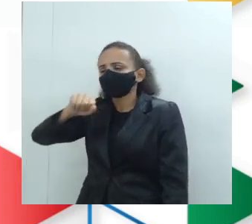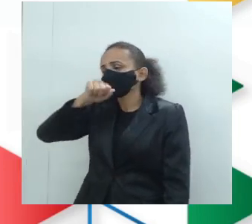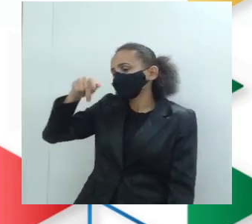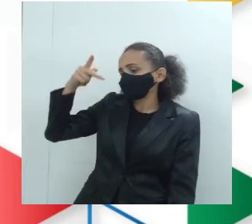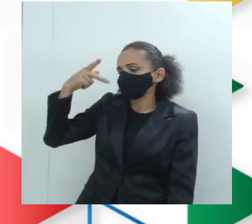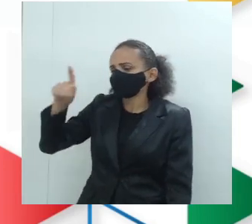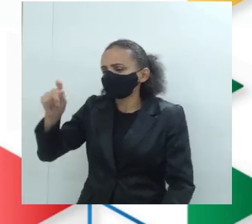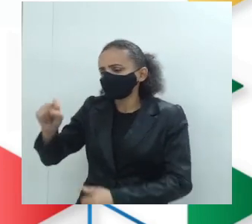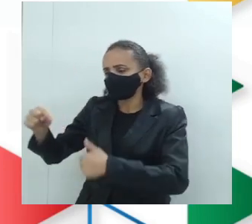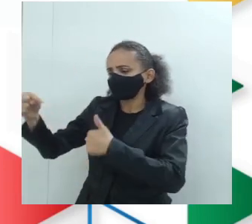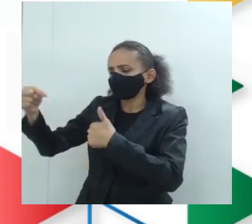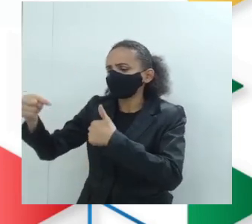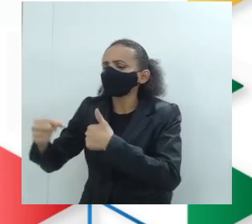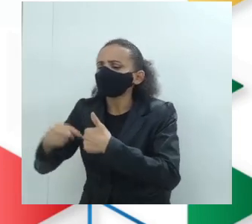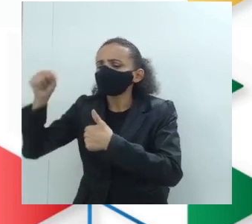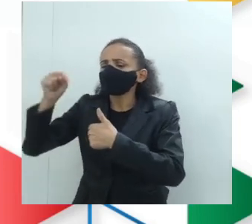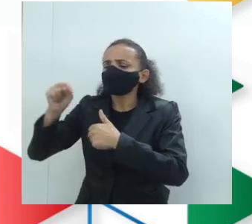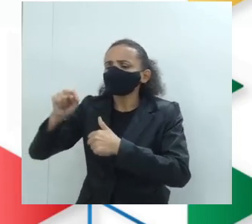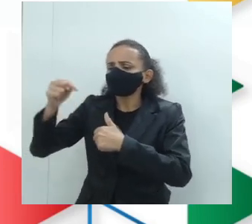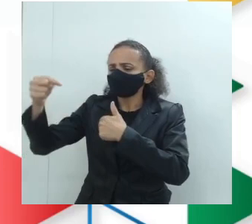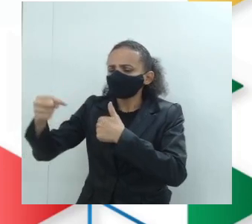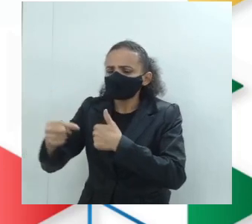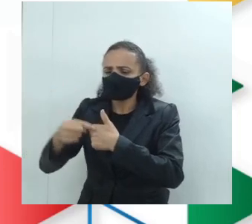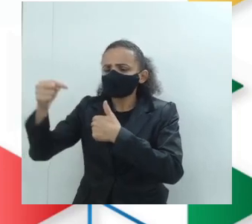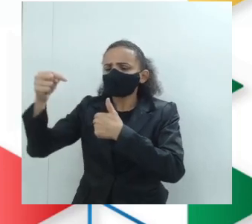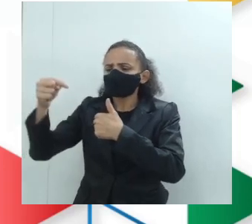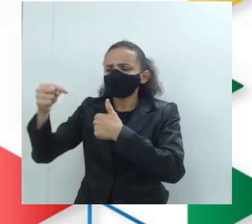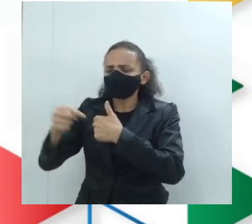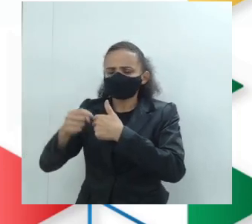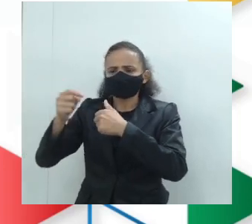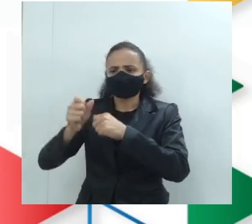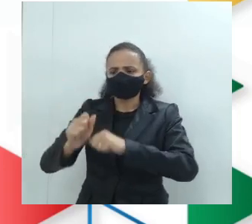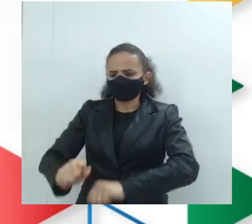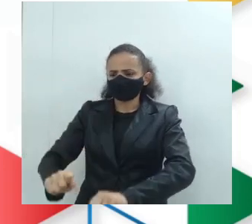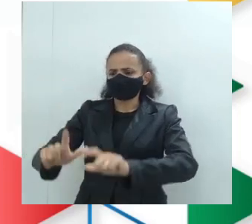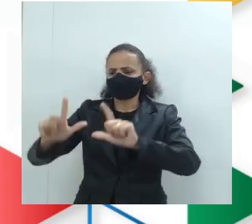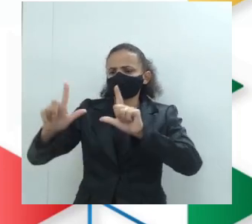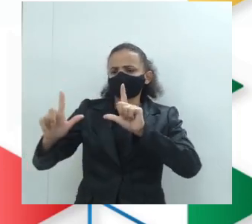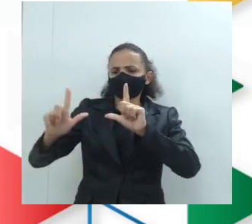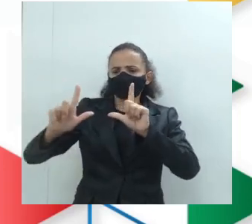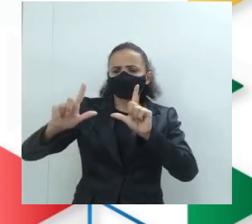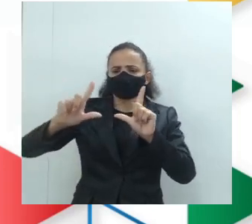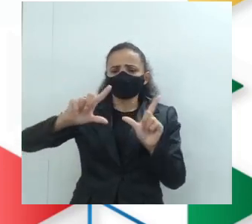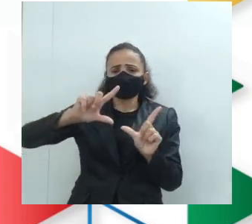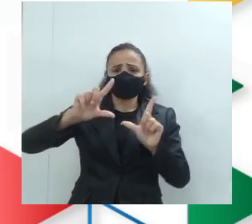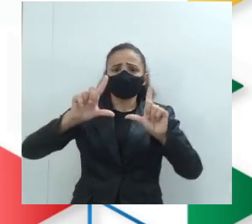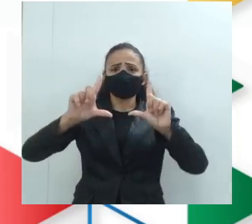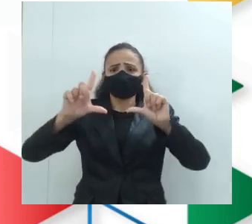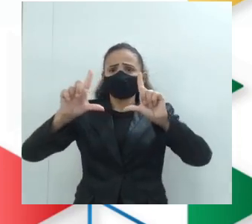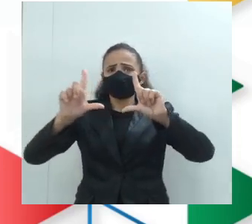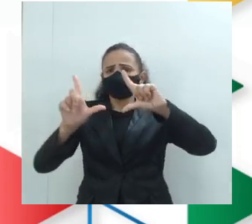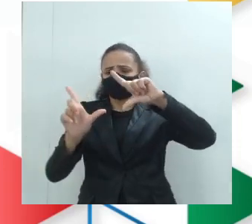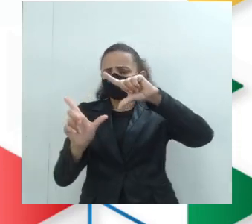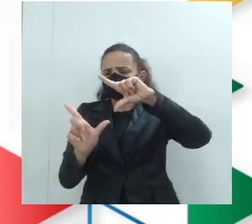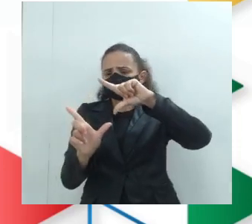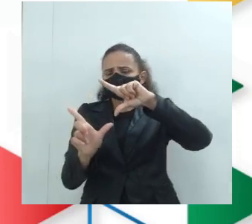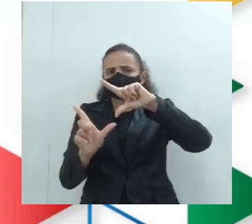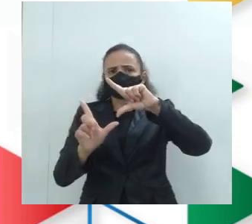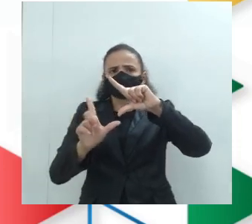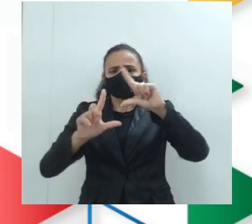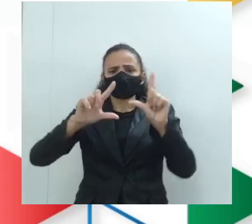Após clicar em algumas vezes na posição em destaque, a posição da fotografia foi alterada. E